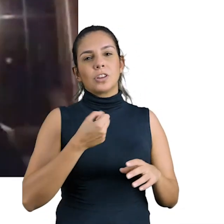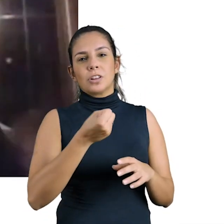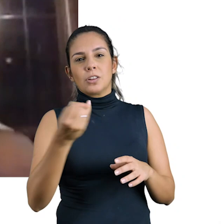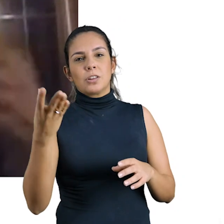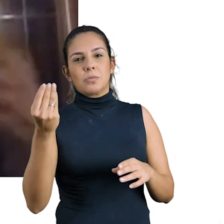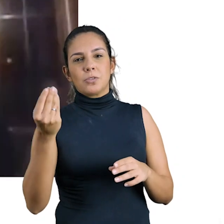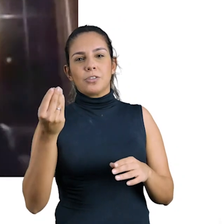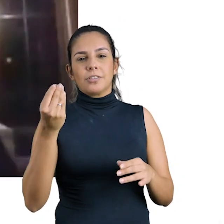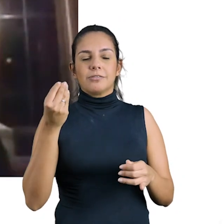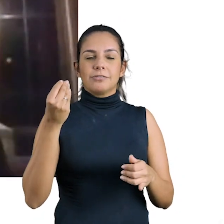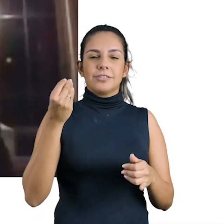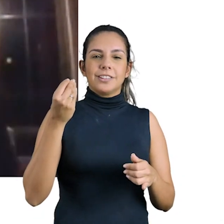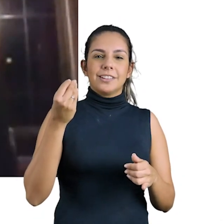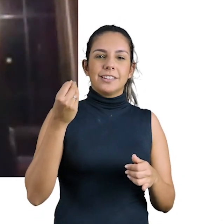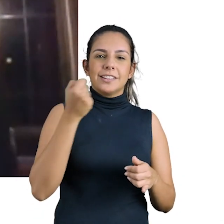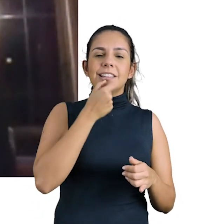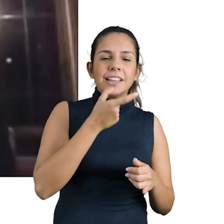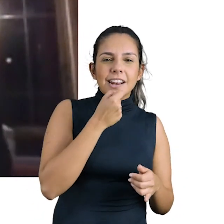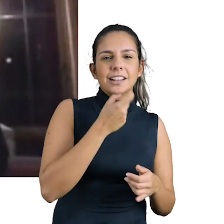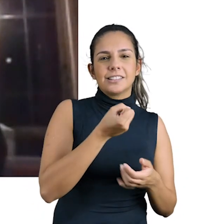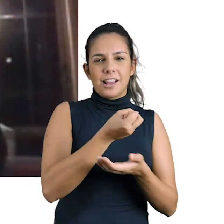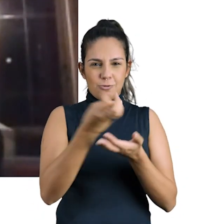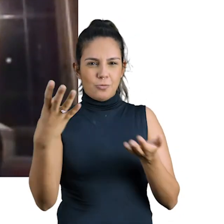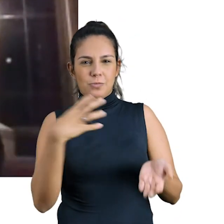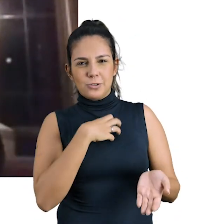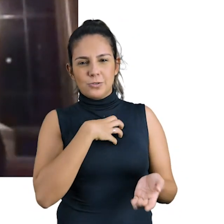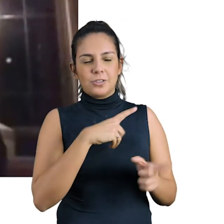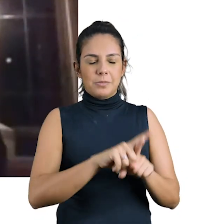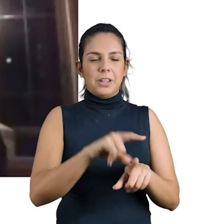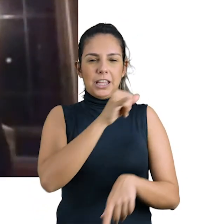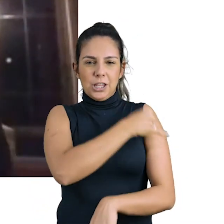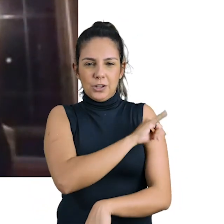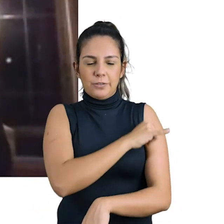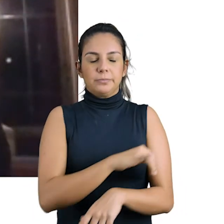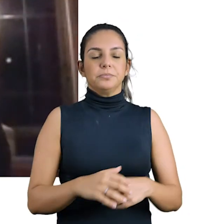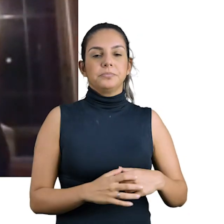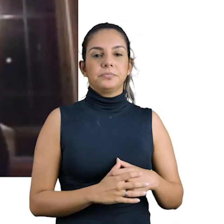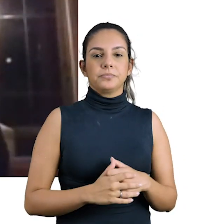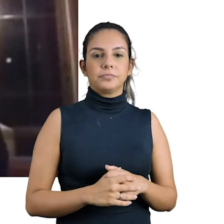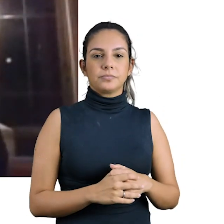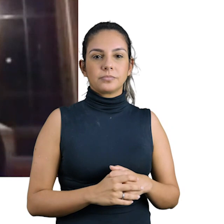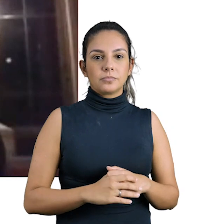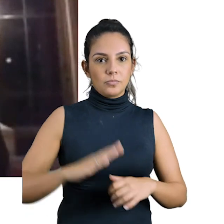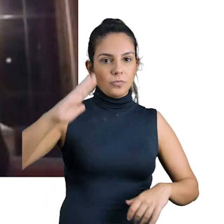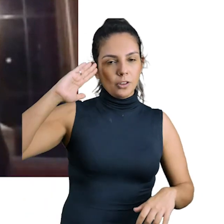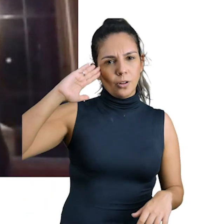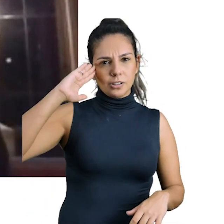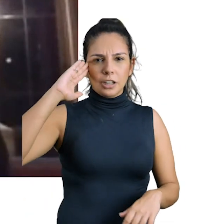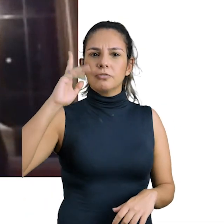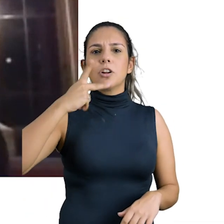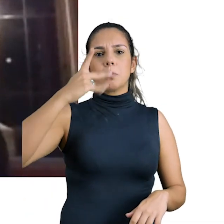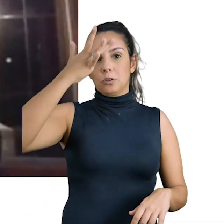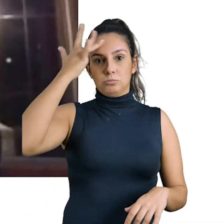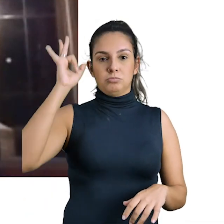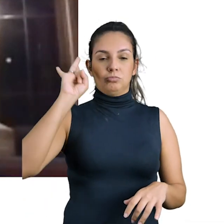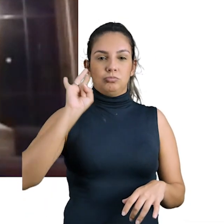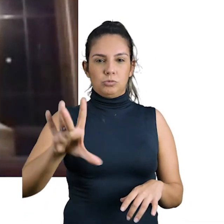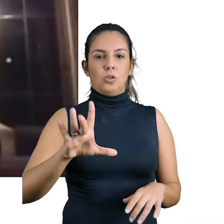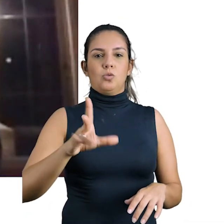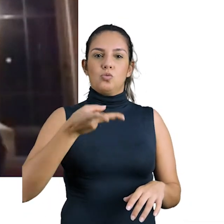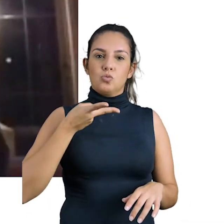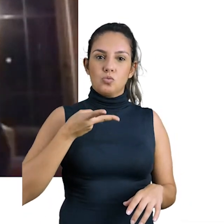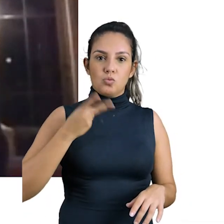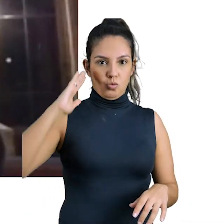coisas muito divertidas, né? No estado do Rio, o Exército falou que as pessoas só poderiam